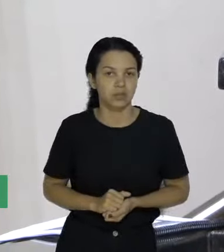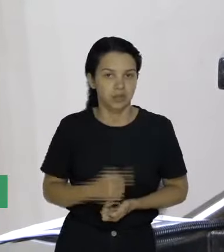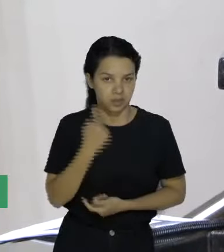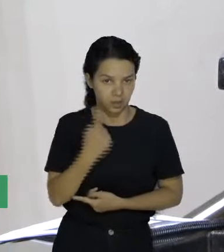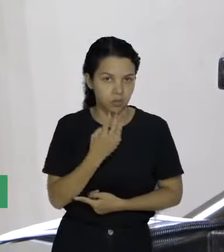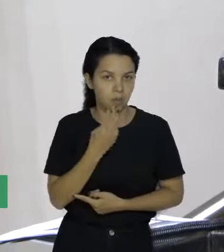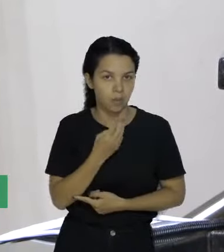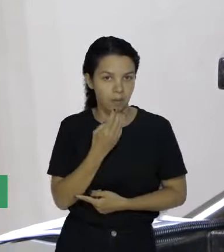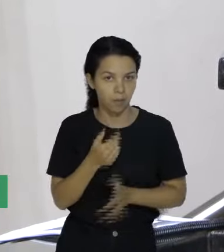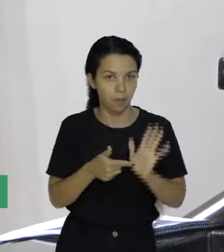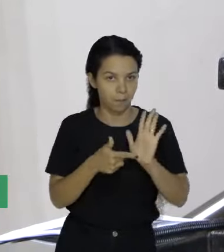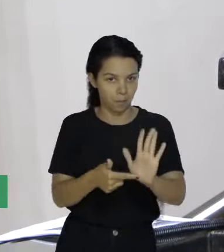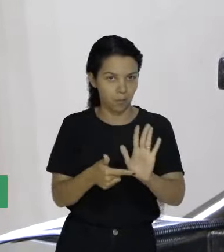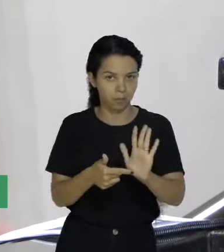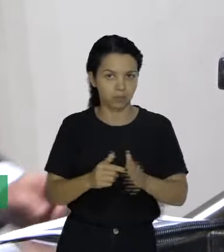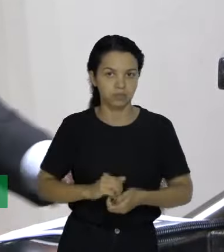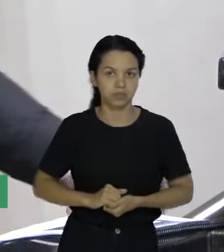exemplo disso